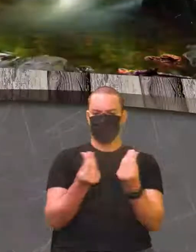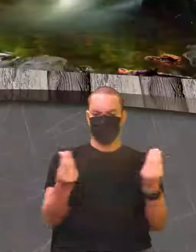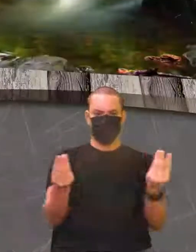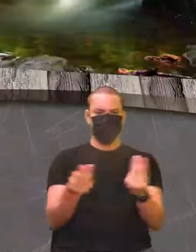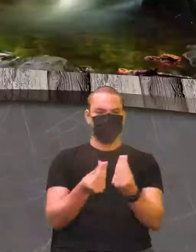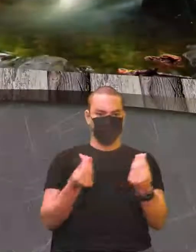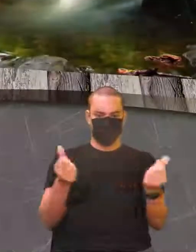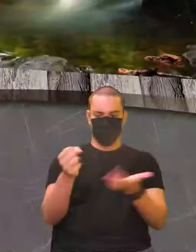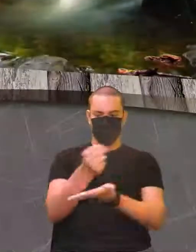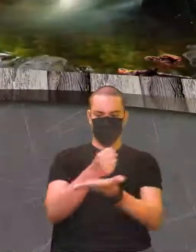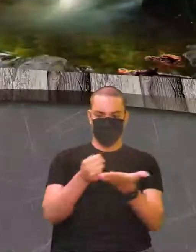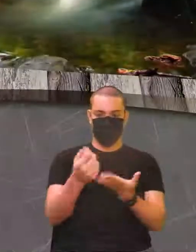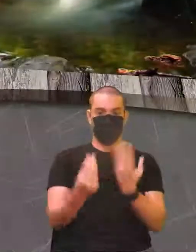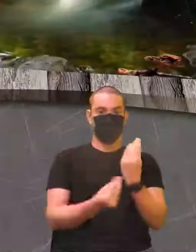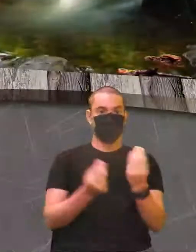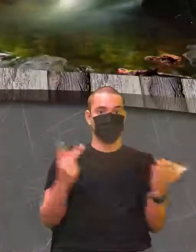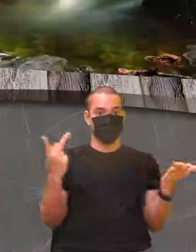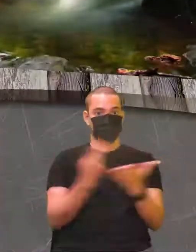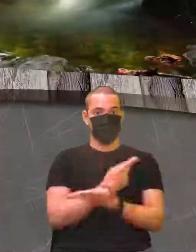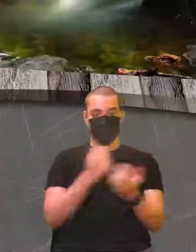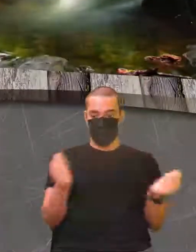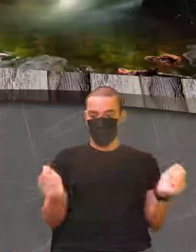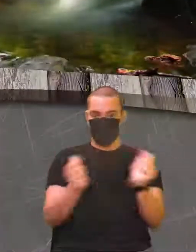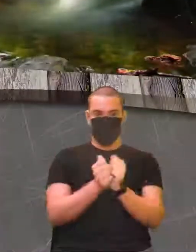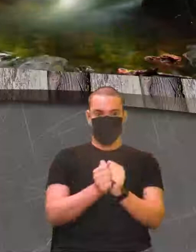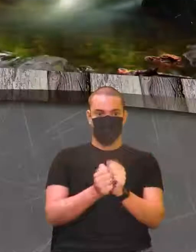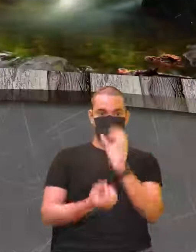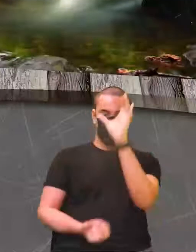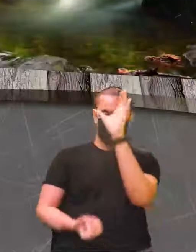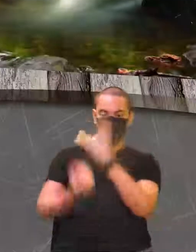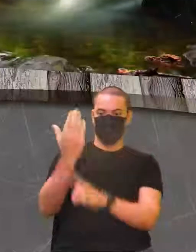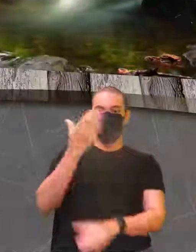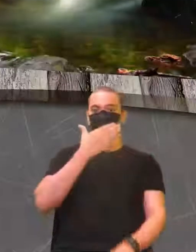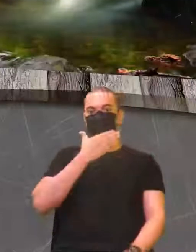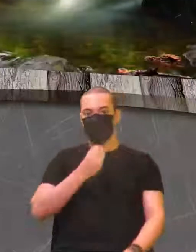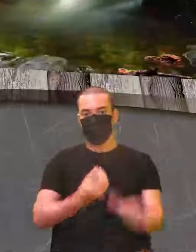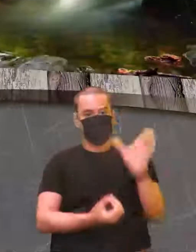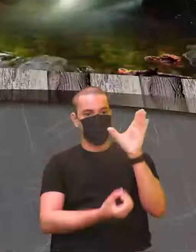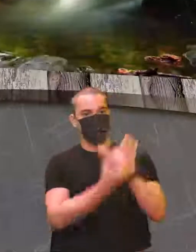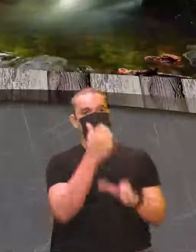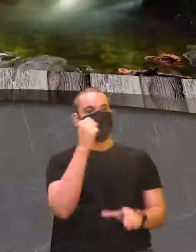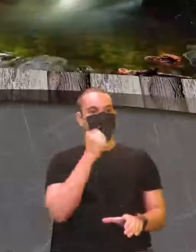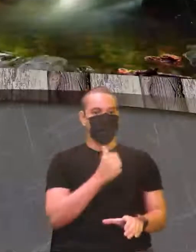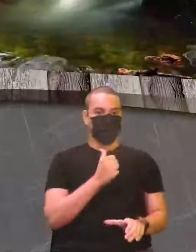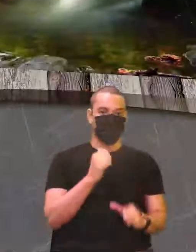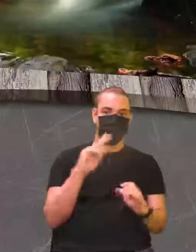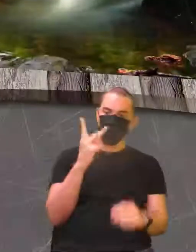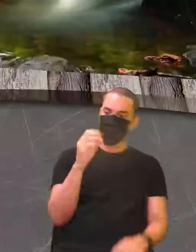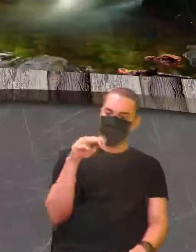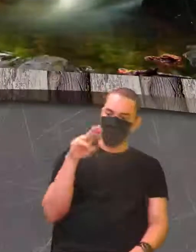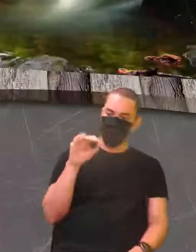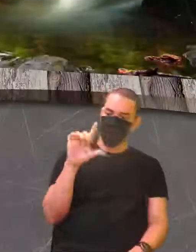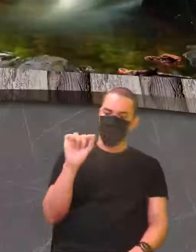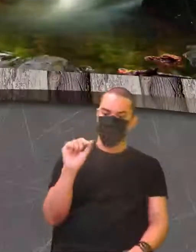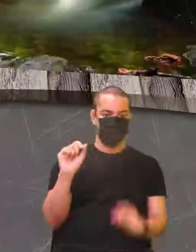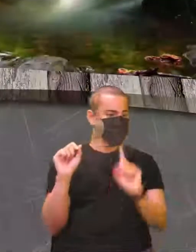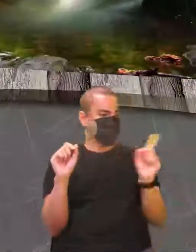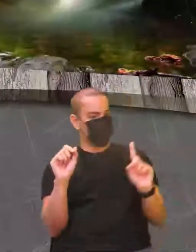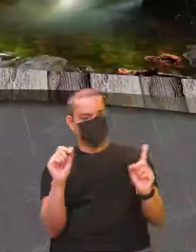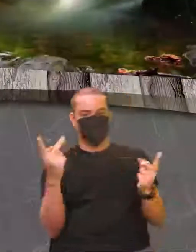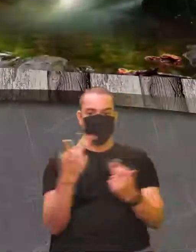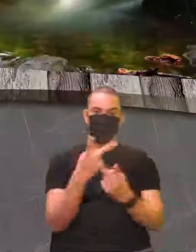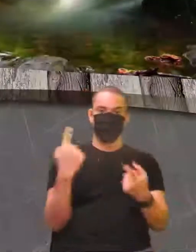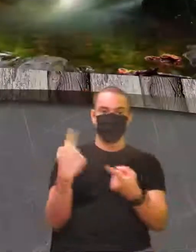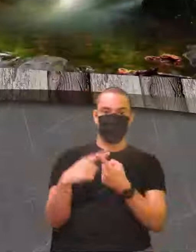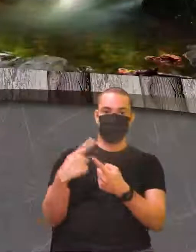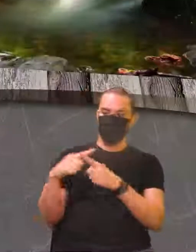né, professora? Como que agem as coisas juntas para formar o homem, a mulher, a região não homóloga, heranças que a gente tem de um ou de outro, e